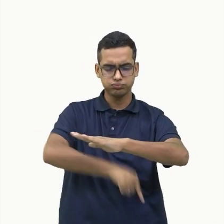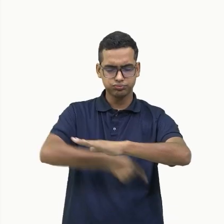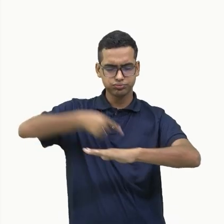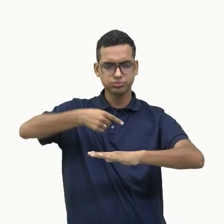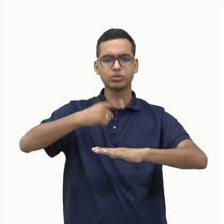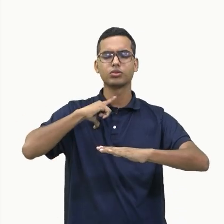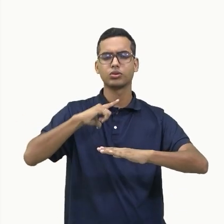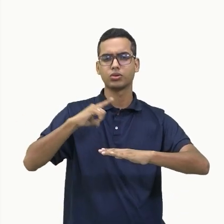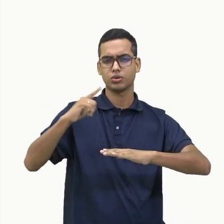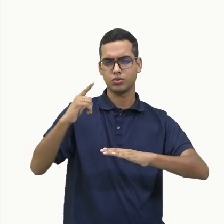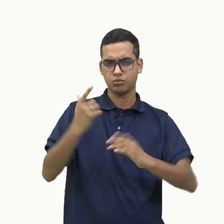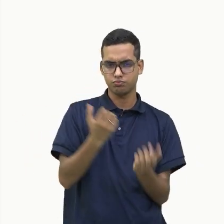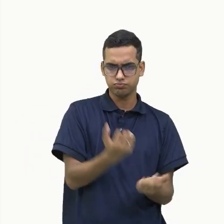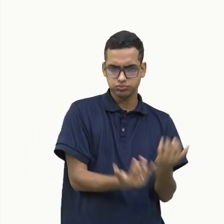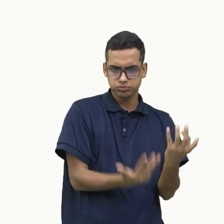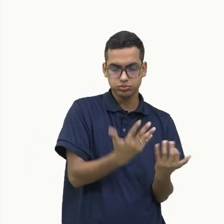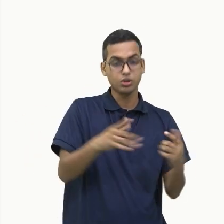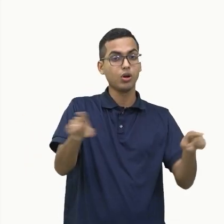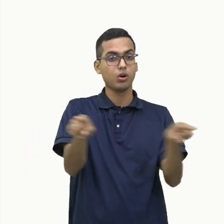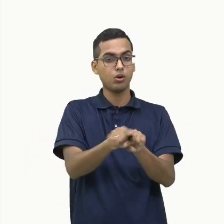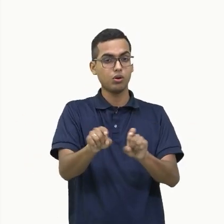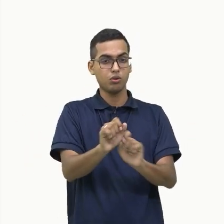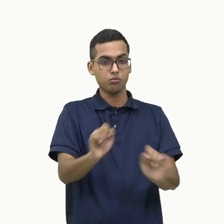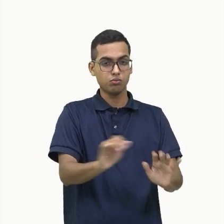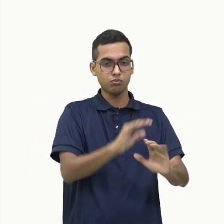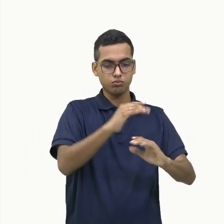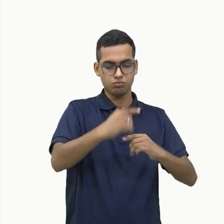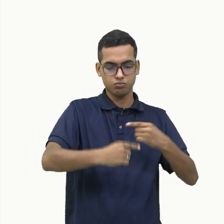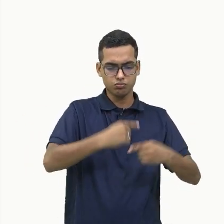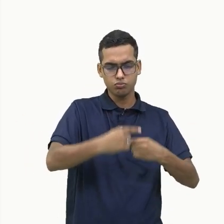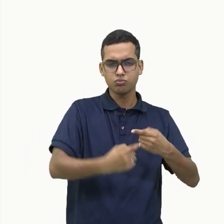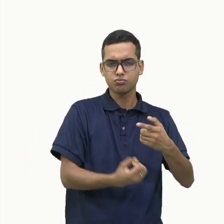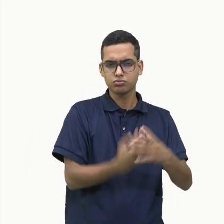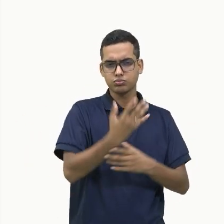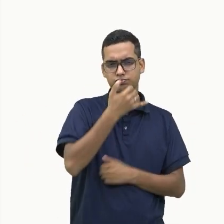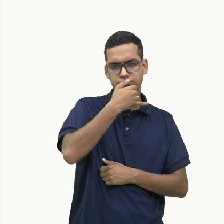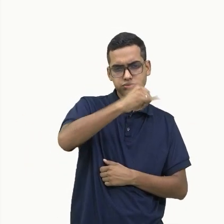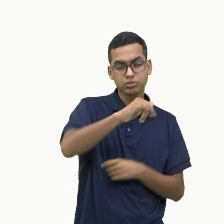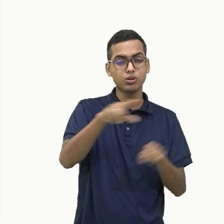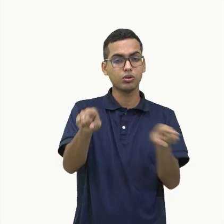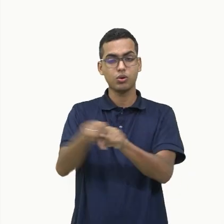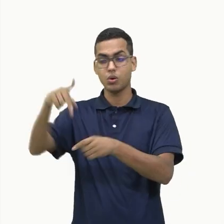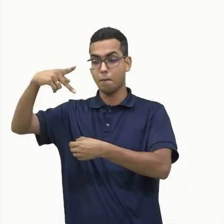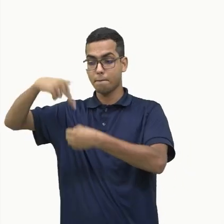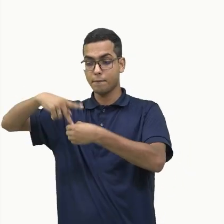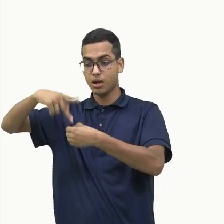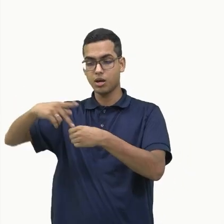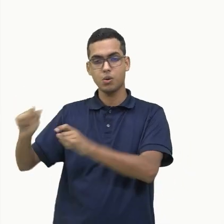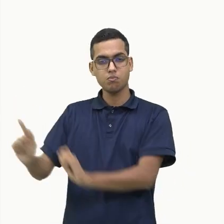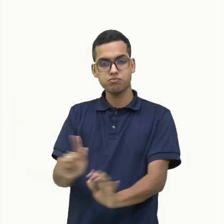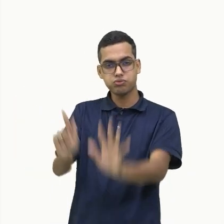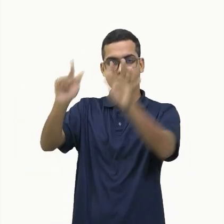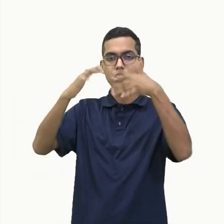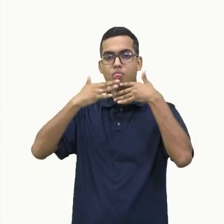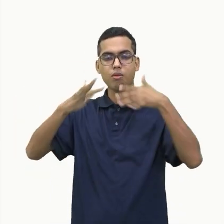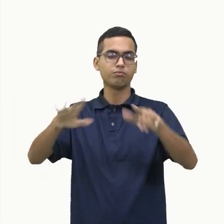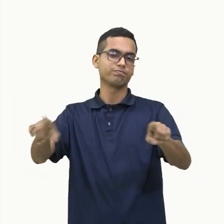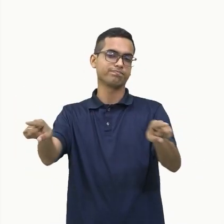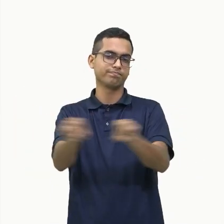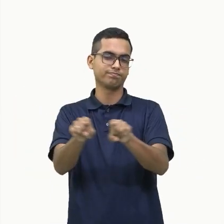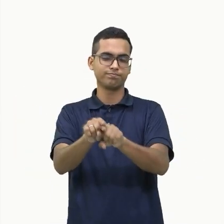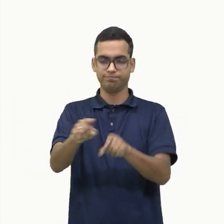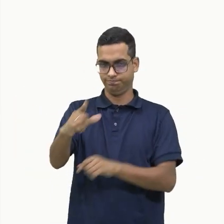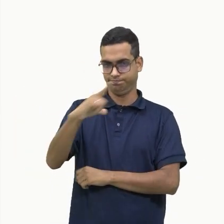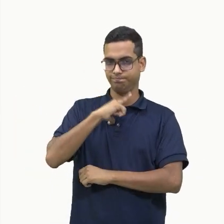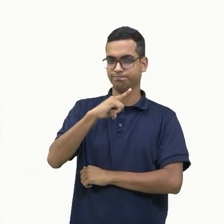o petróleo que estamos estudando, né? Principalmente o petróleo e o gás natural, tá certo,